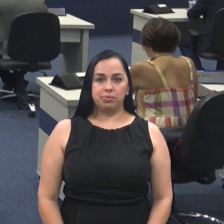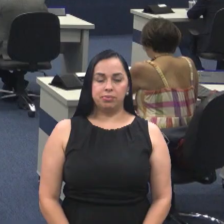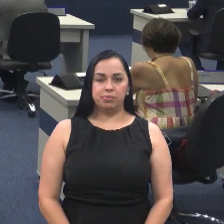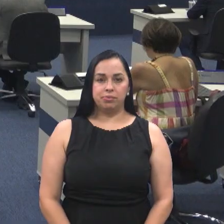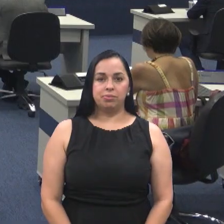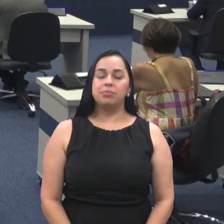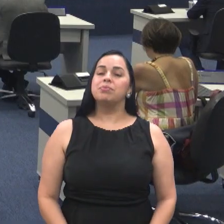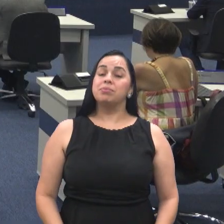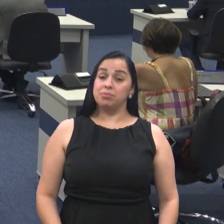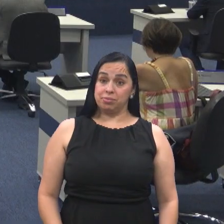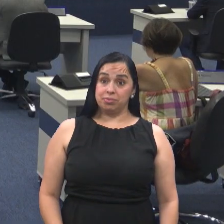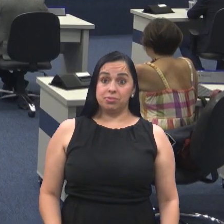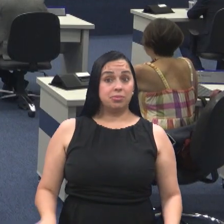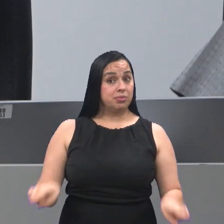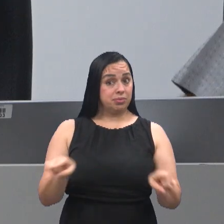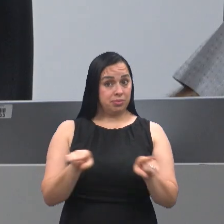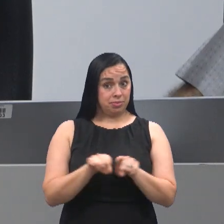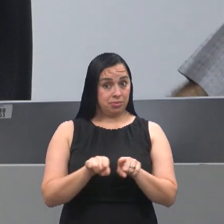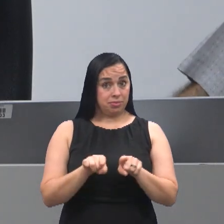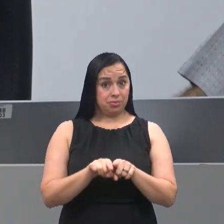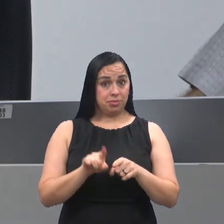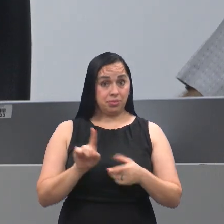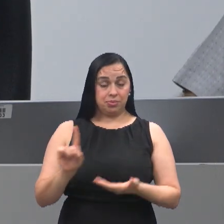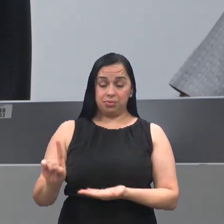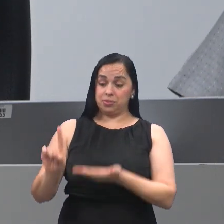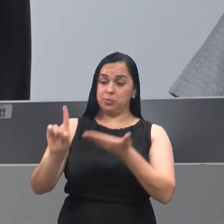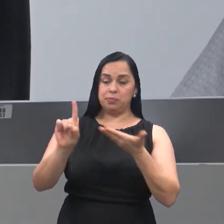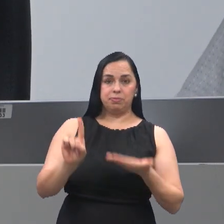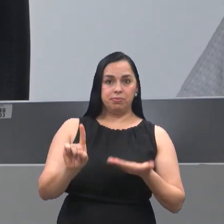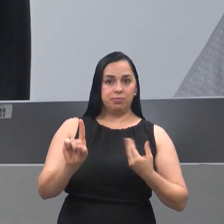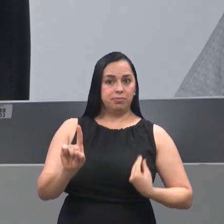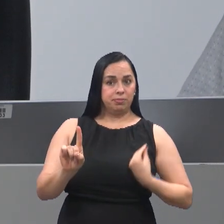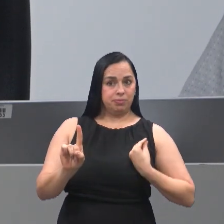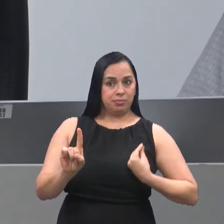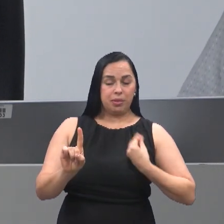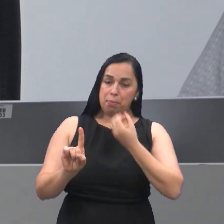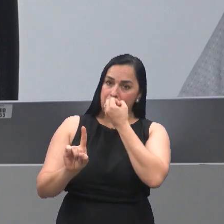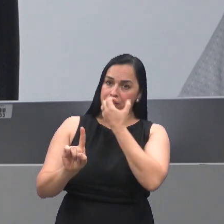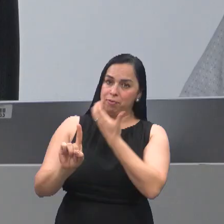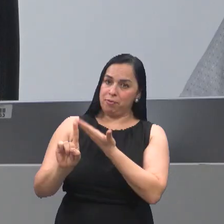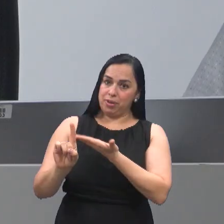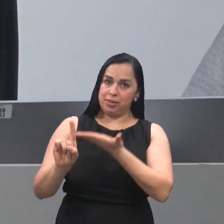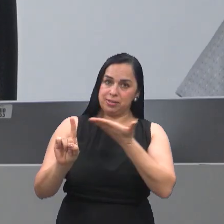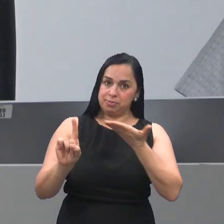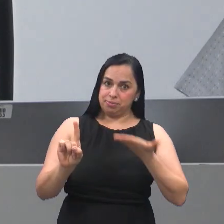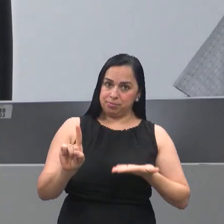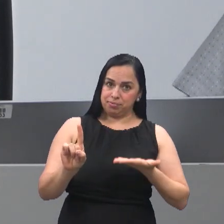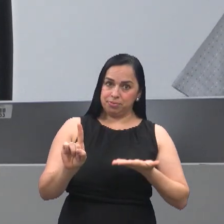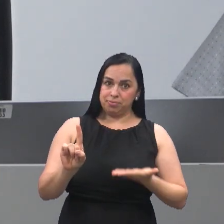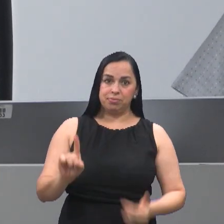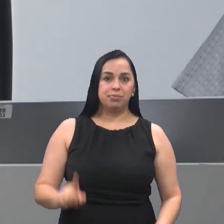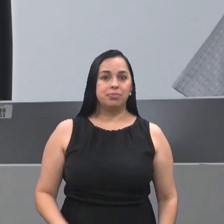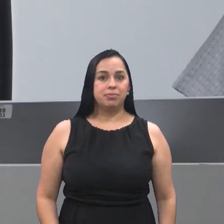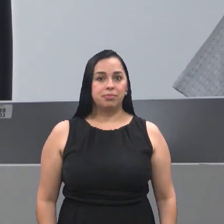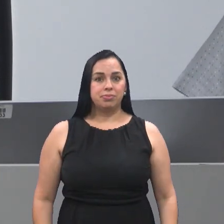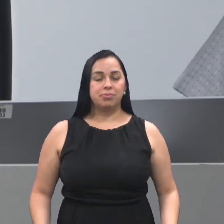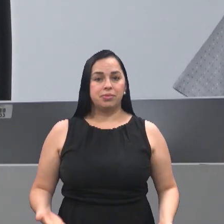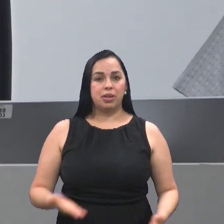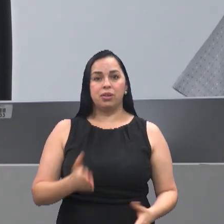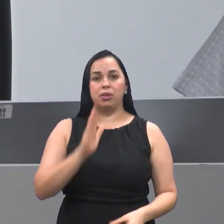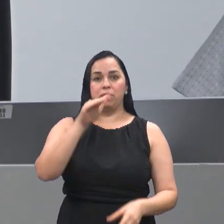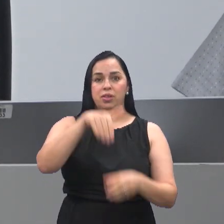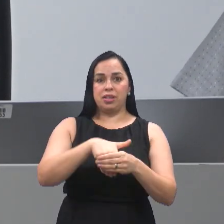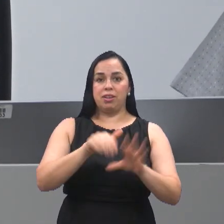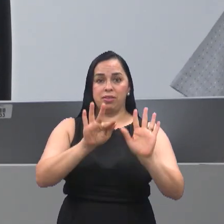Também quero registrar a presença do... seja bem-vindo nessa Casa do Povo. Encerrado o processo de